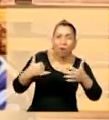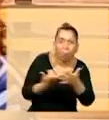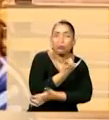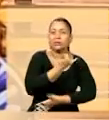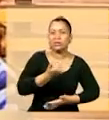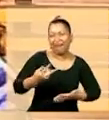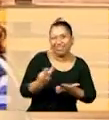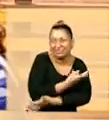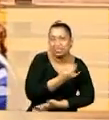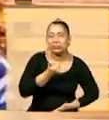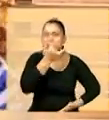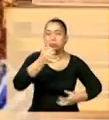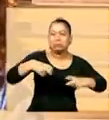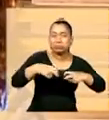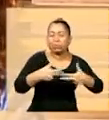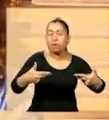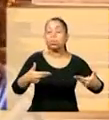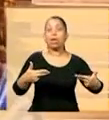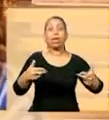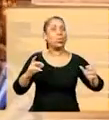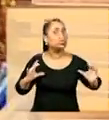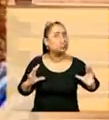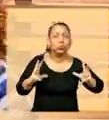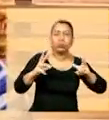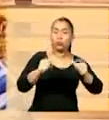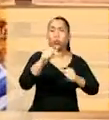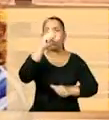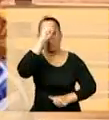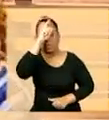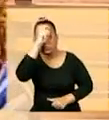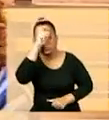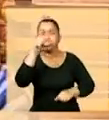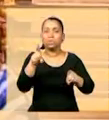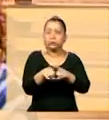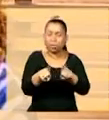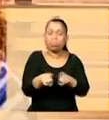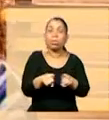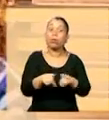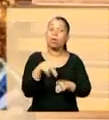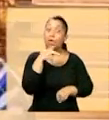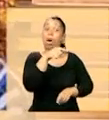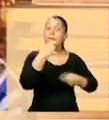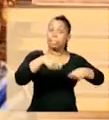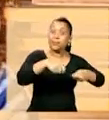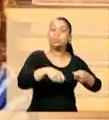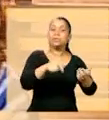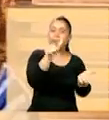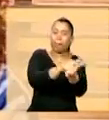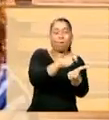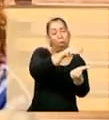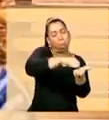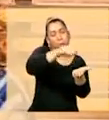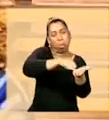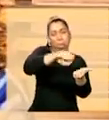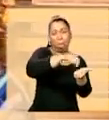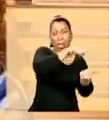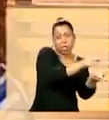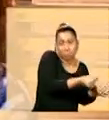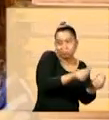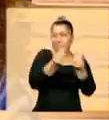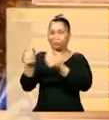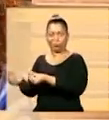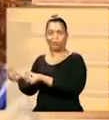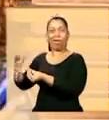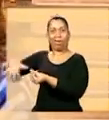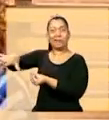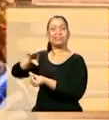trabalho, todas as unidades de saúde da rede e hospitais também são orientados a preencher esse documento. E esse